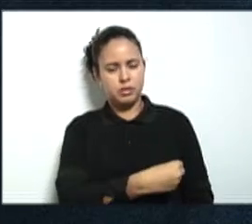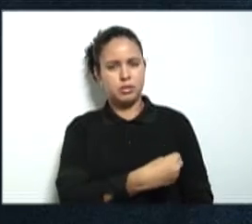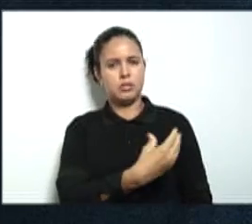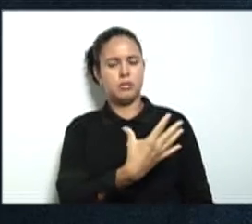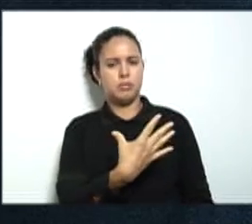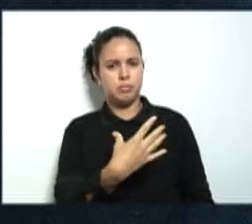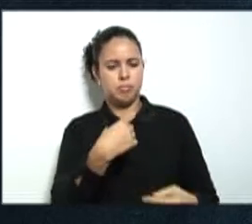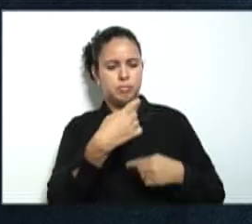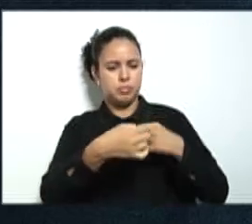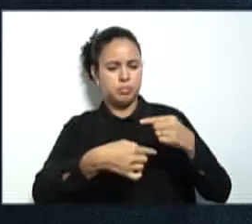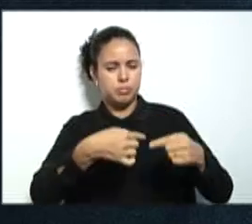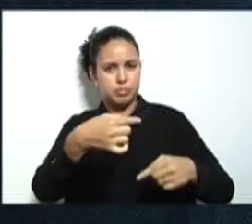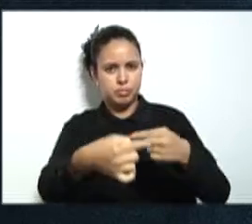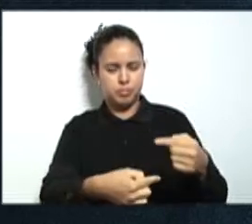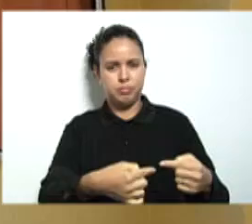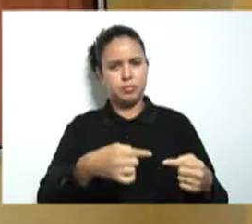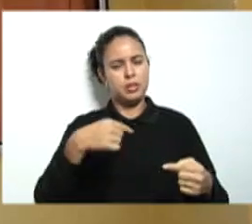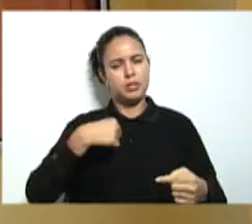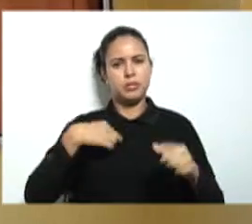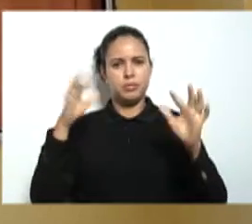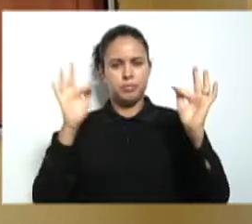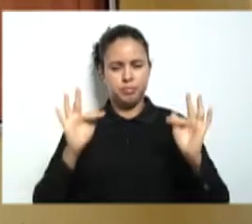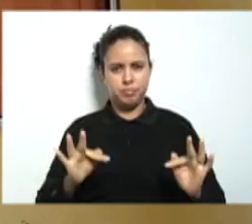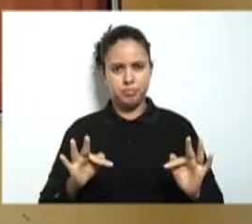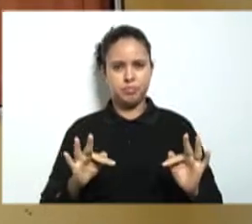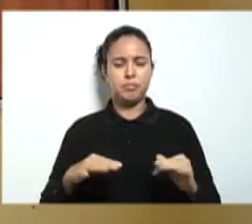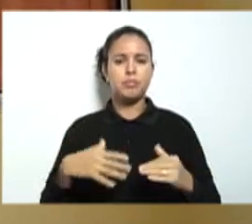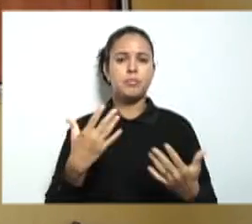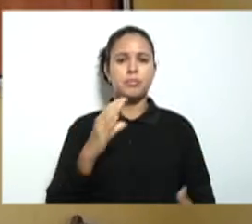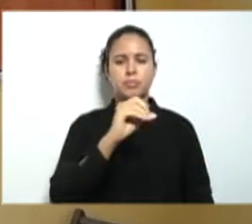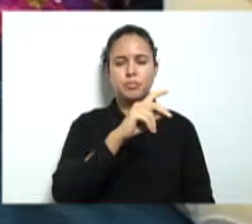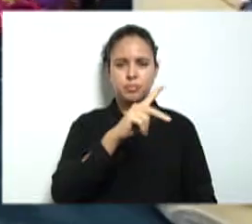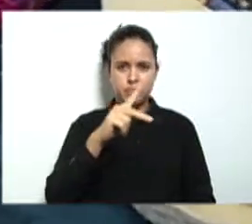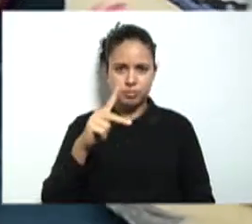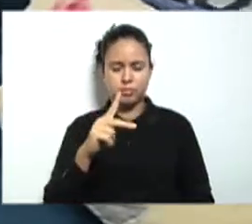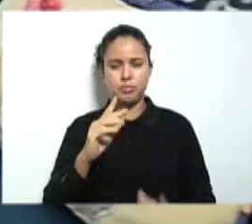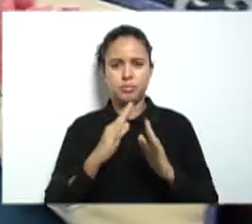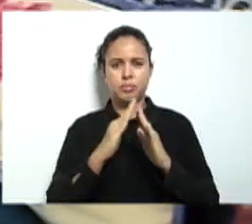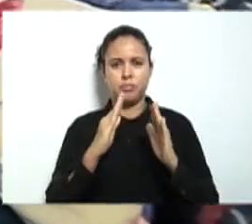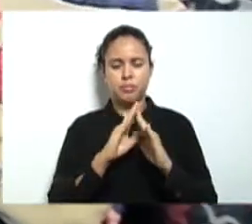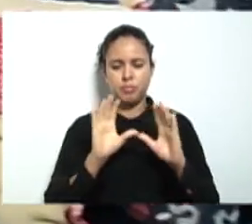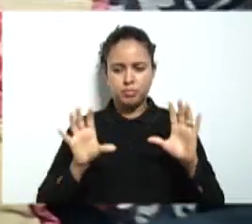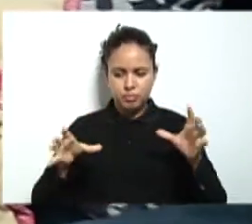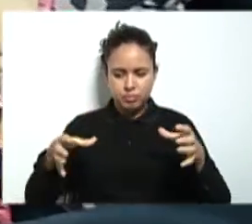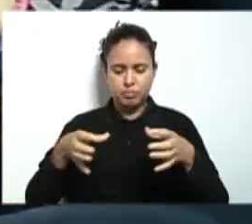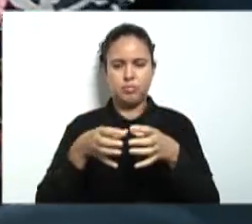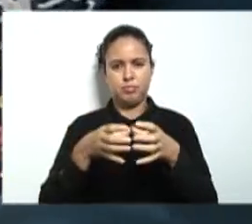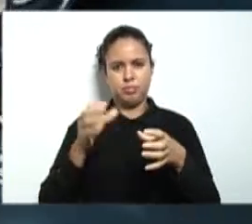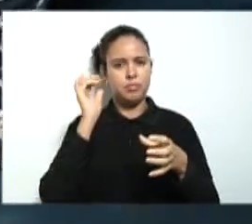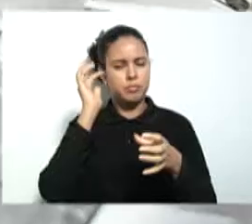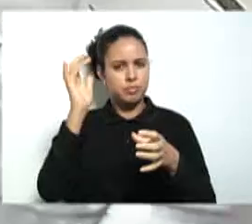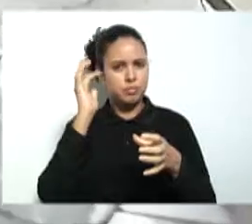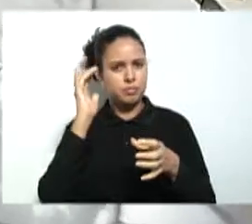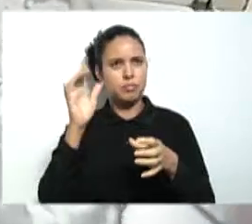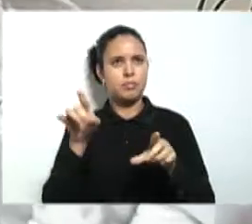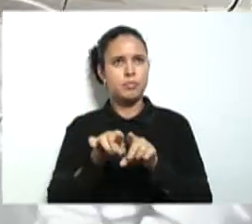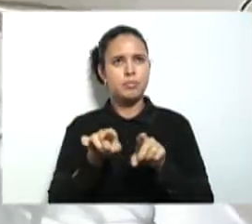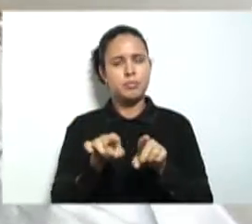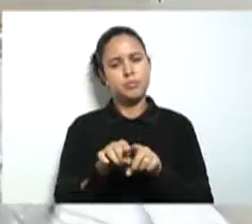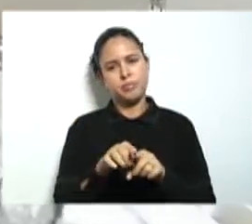sentindo muito realizada e muito feliz. Uma cooperativa habitacional reúne vários sonhos, como o da dona